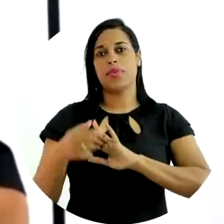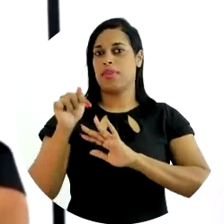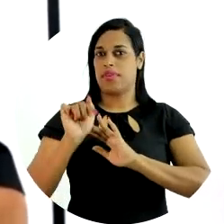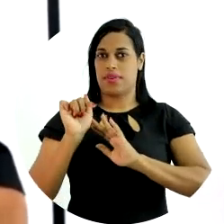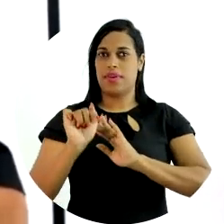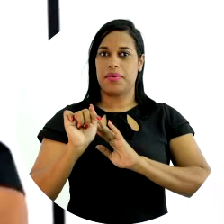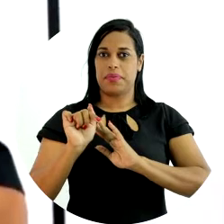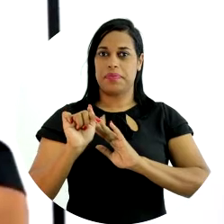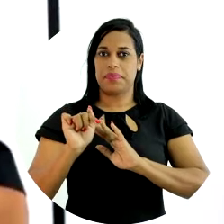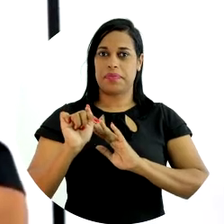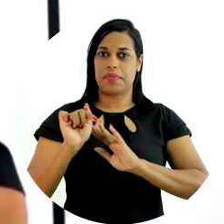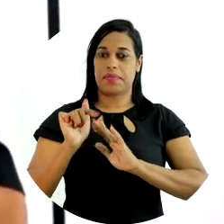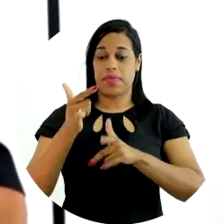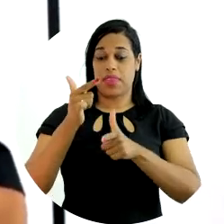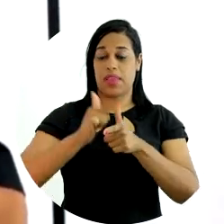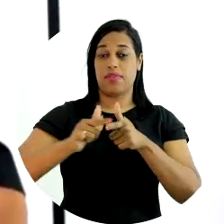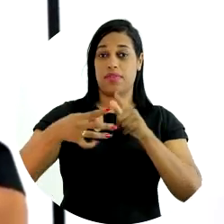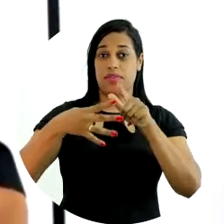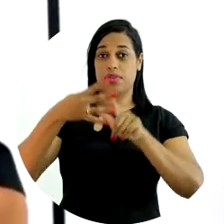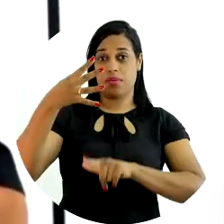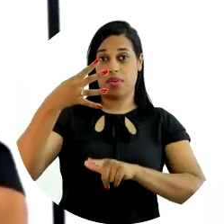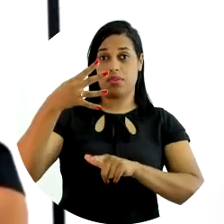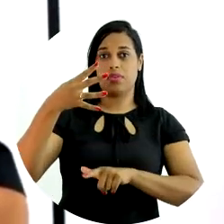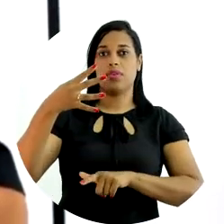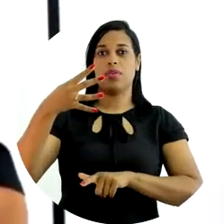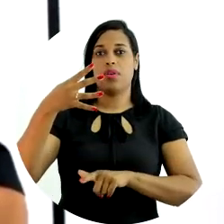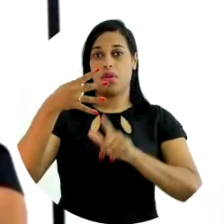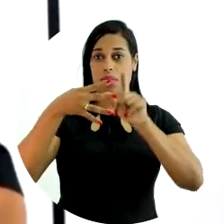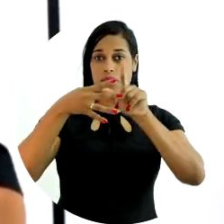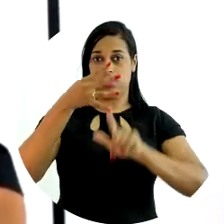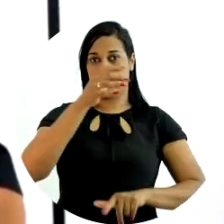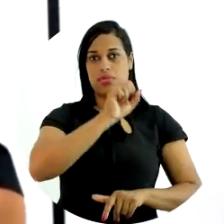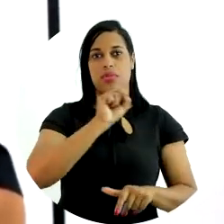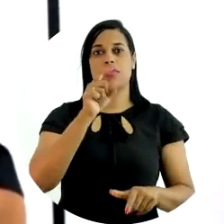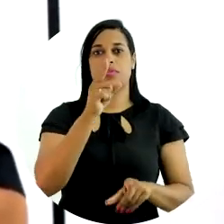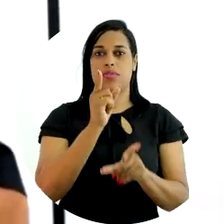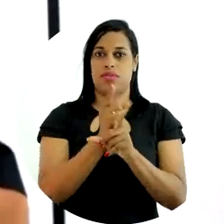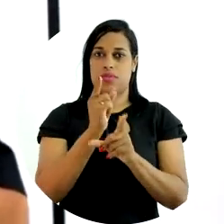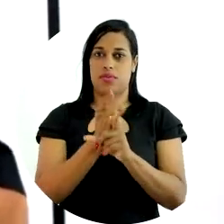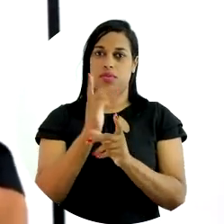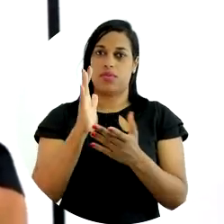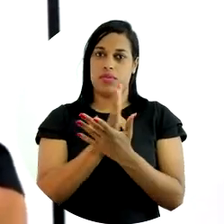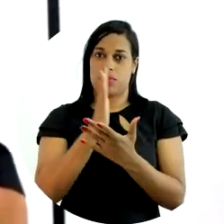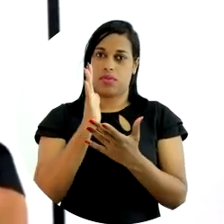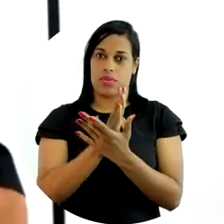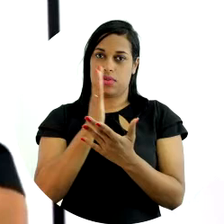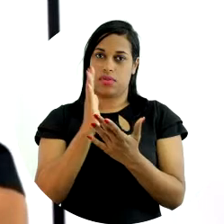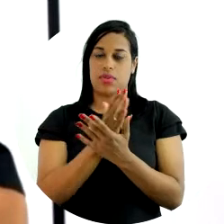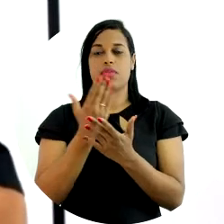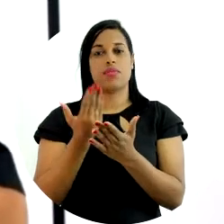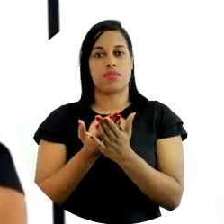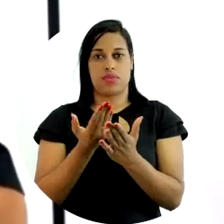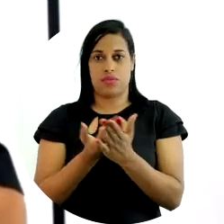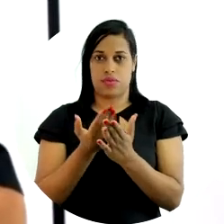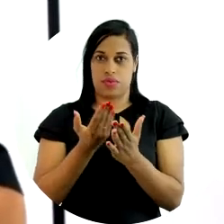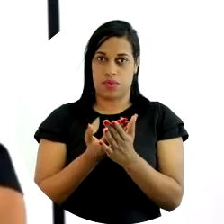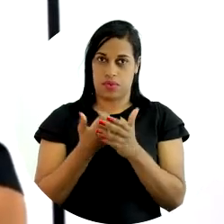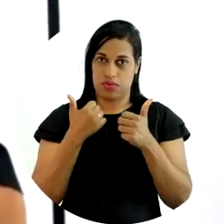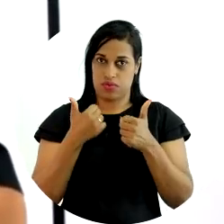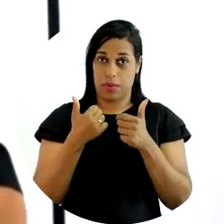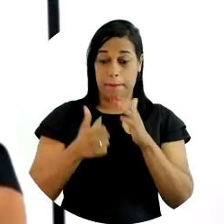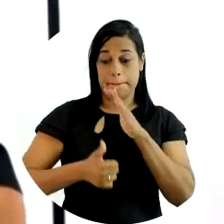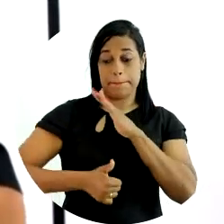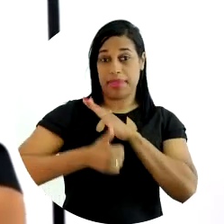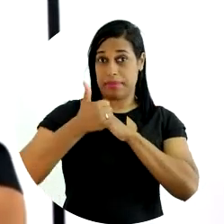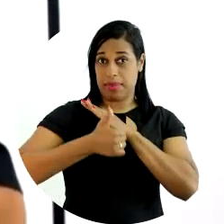da disciplina já sugere, ela vai estar dividida em 4 etapas, que são os 4 capítulos que você encontra lá no caderno de